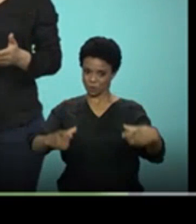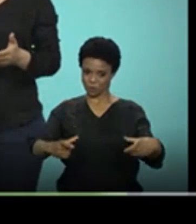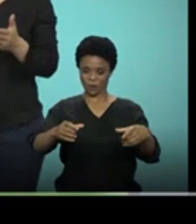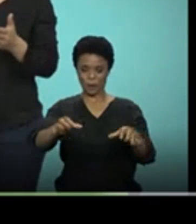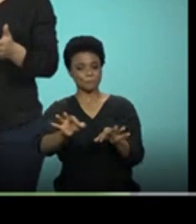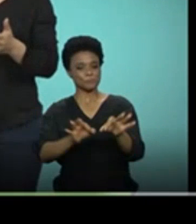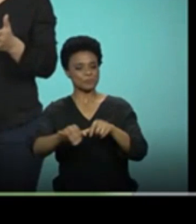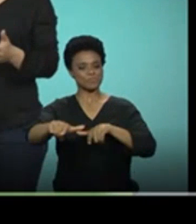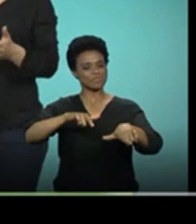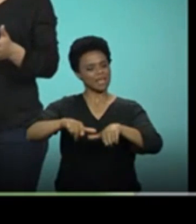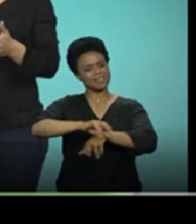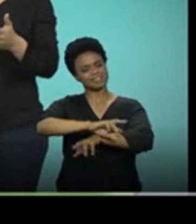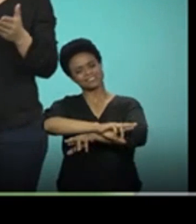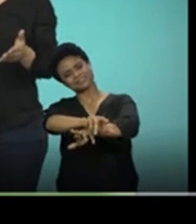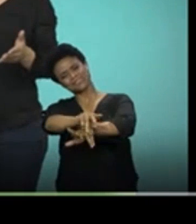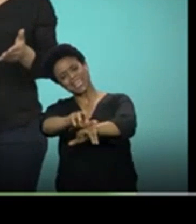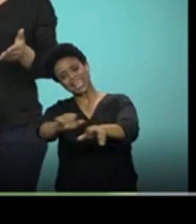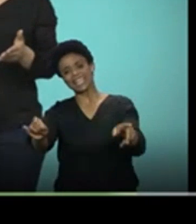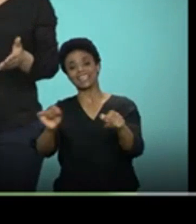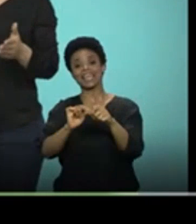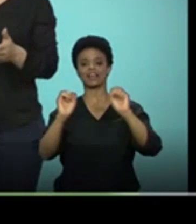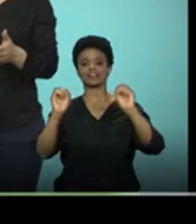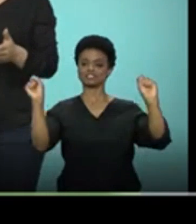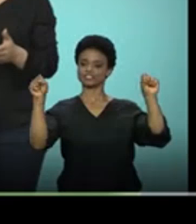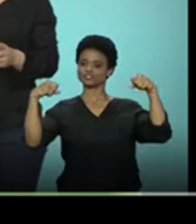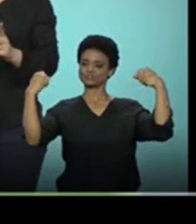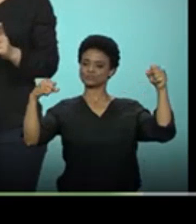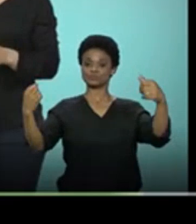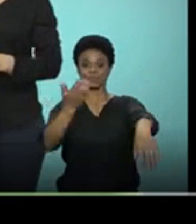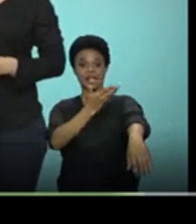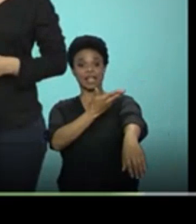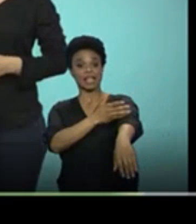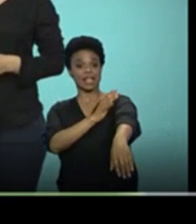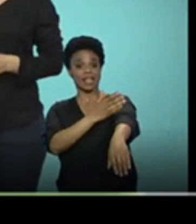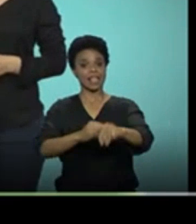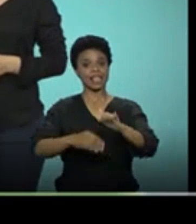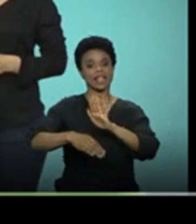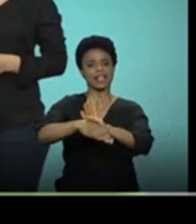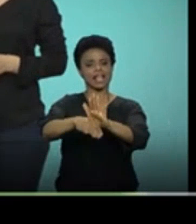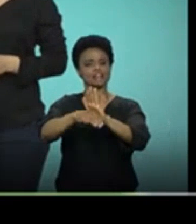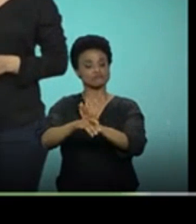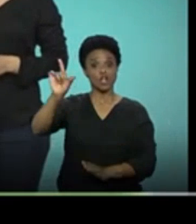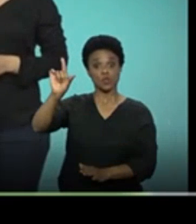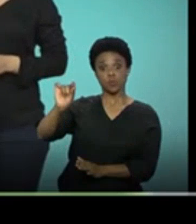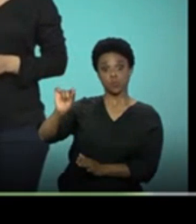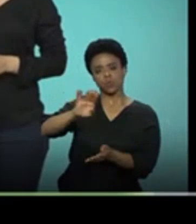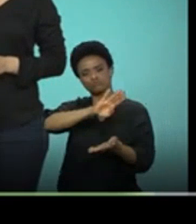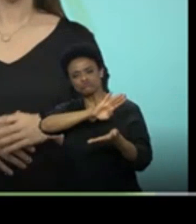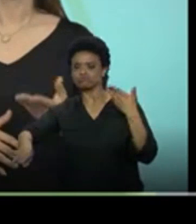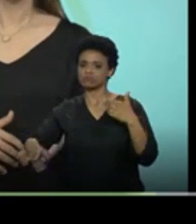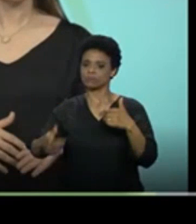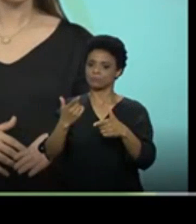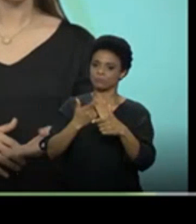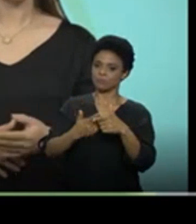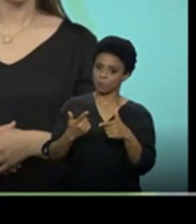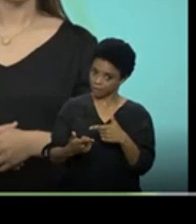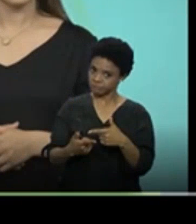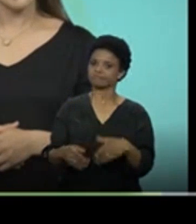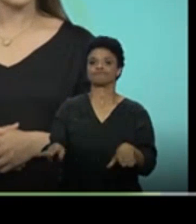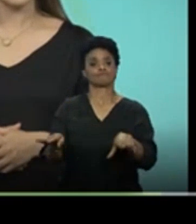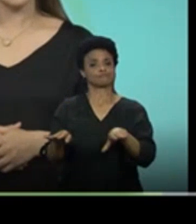do trabalho, entre outras ações como a ginástica laboral e treinamento, que ajudam a diminuir ou eliminar os riscos.